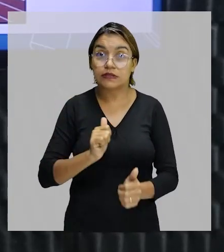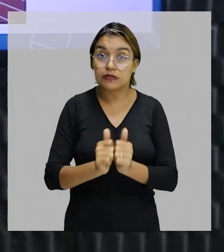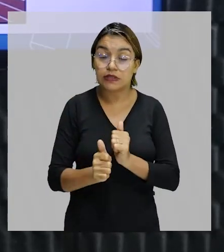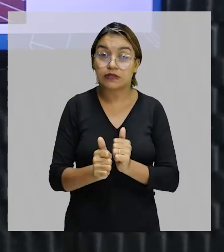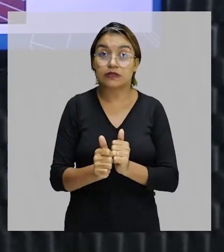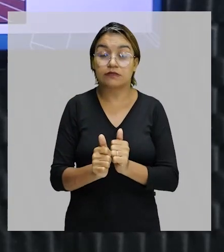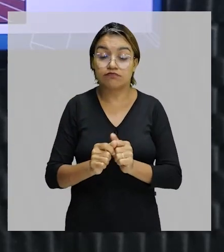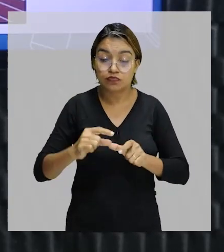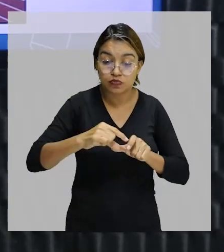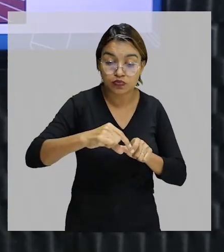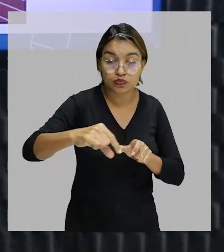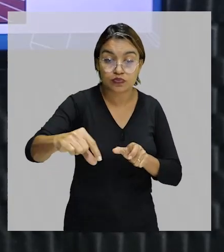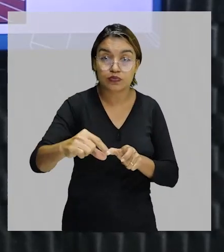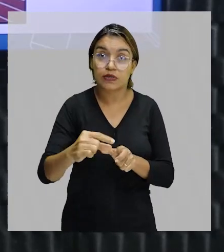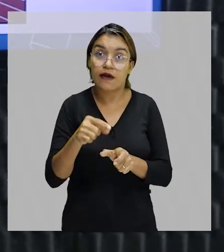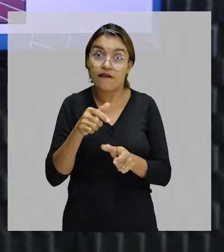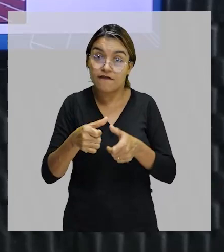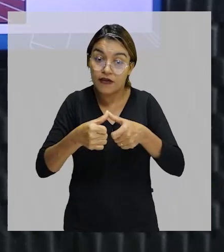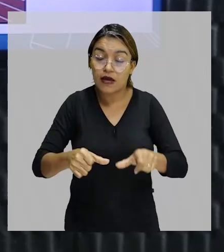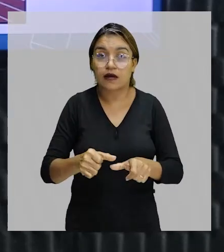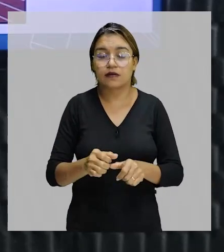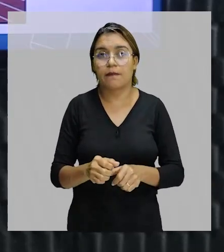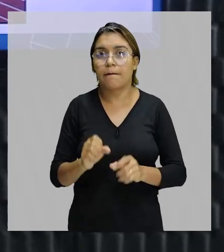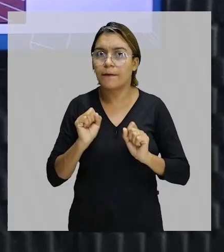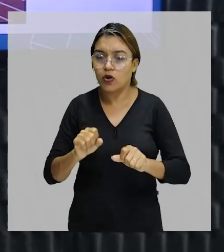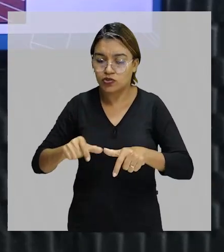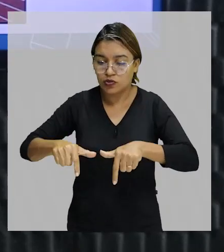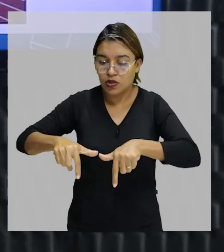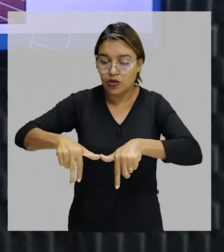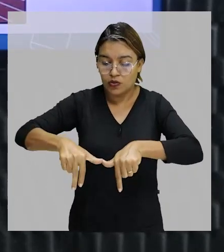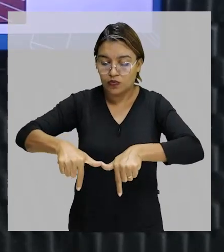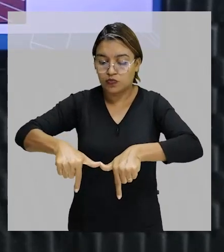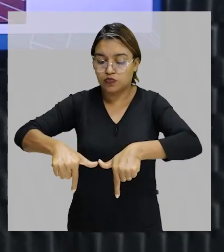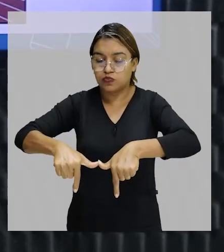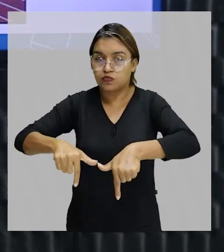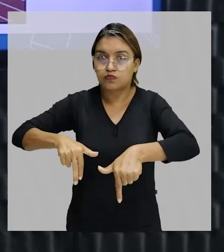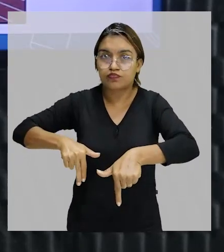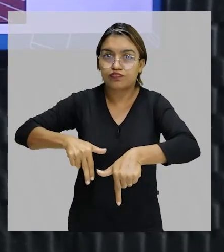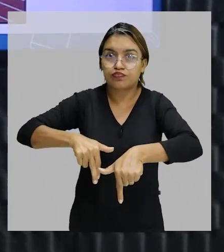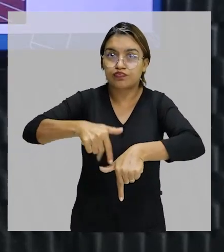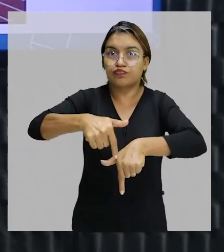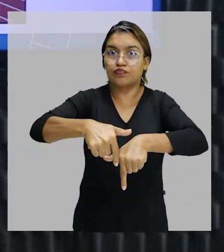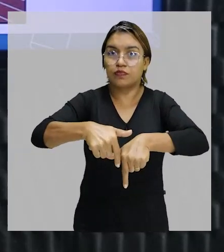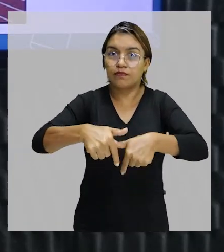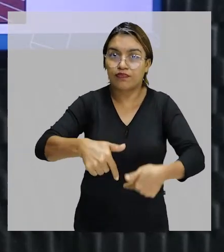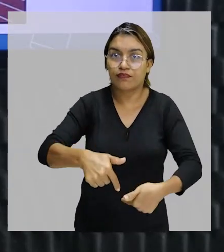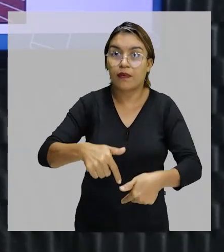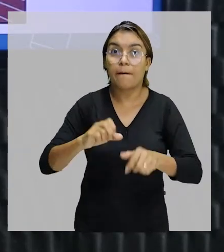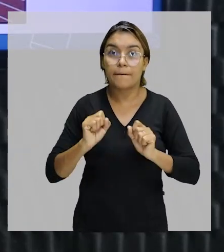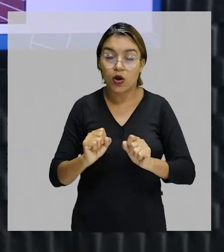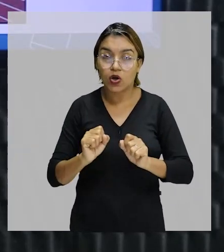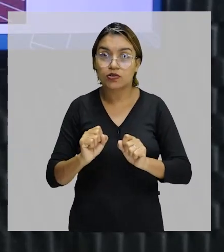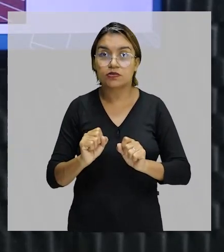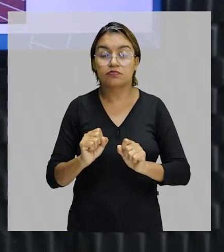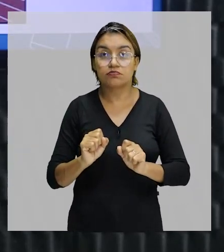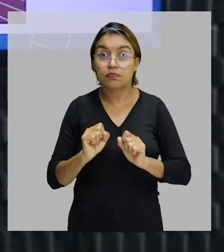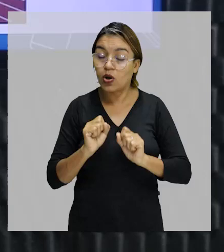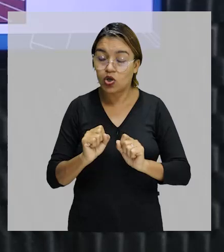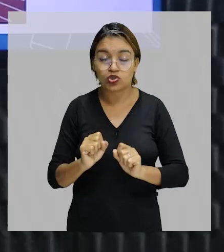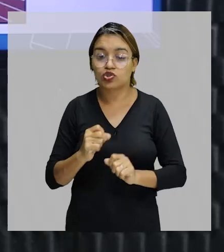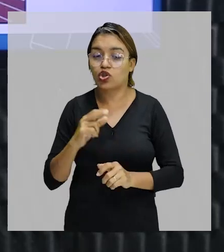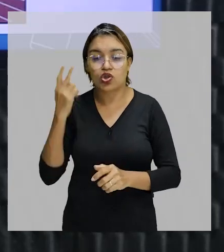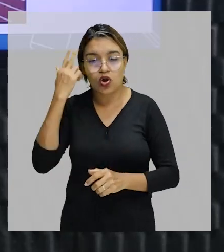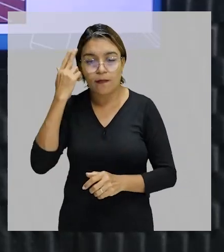Professor, o atleta pode derrubar alguma barreira? Pode. Quantas barreiras? Todas até. Ele